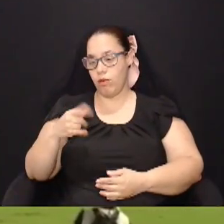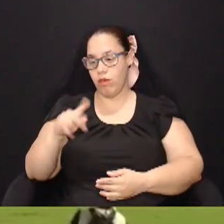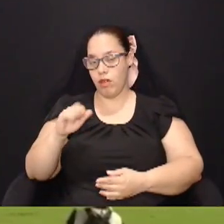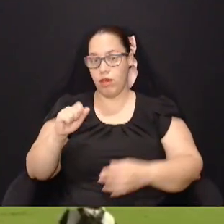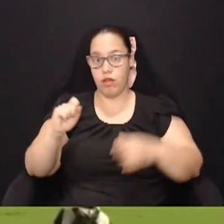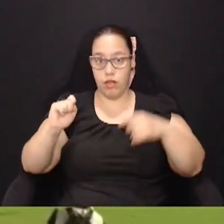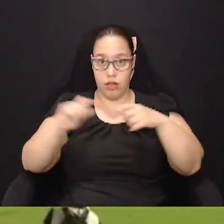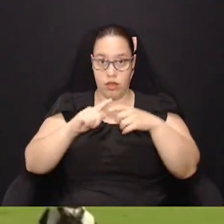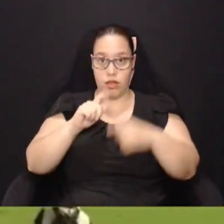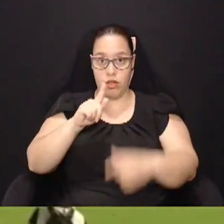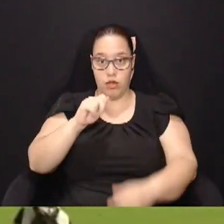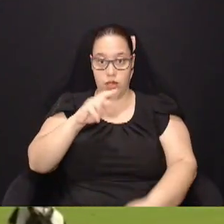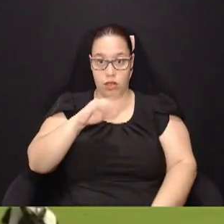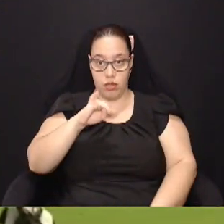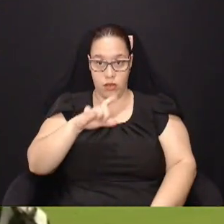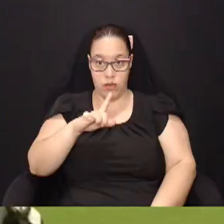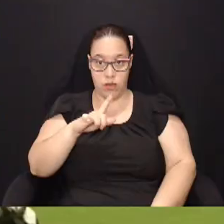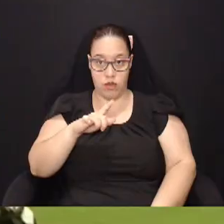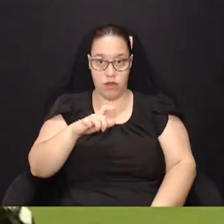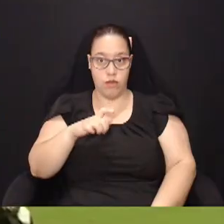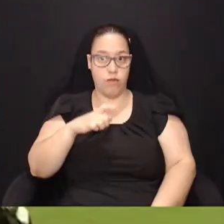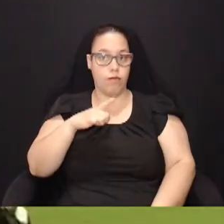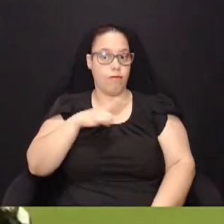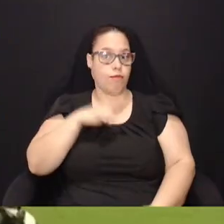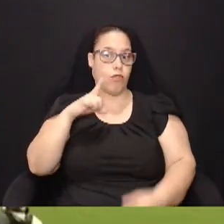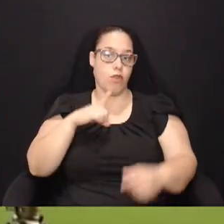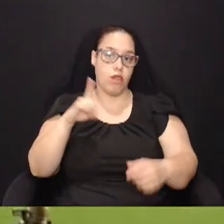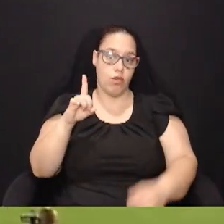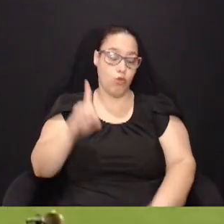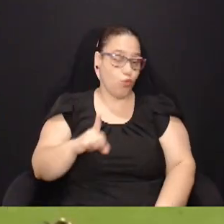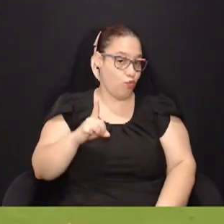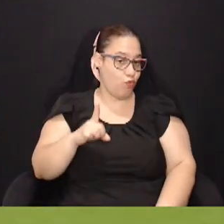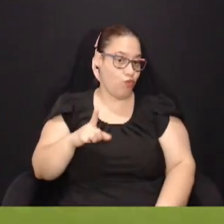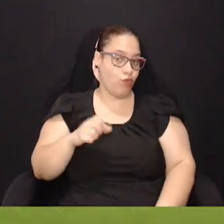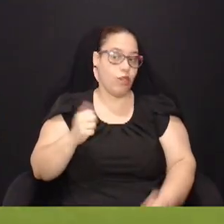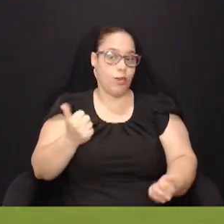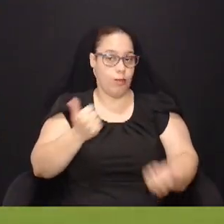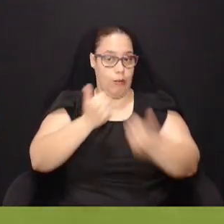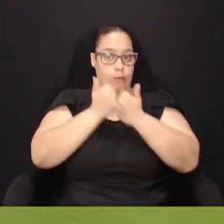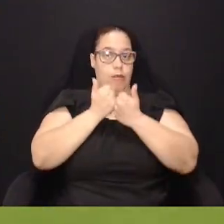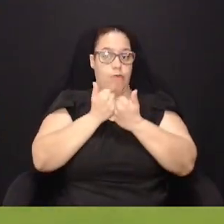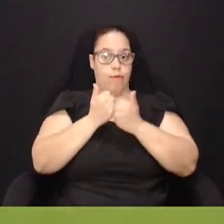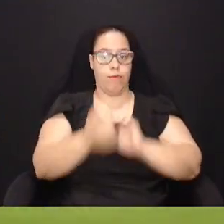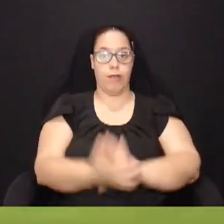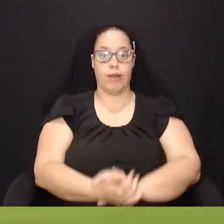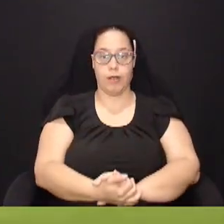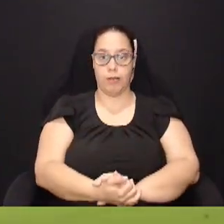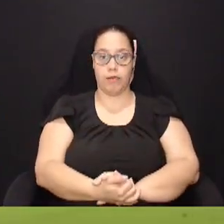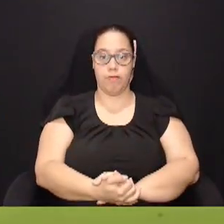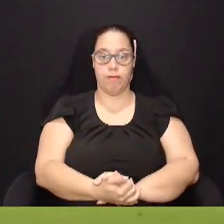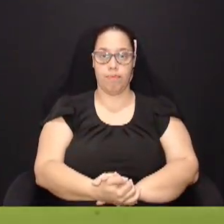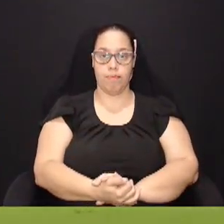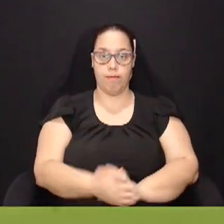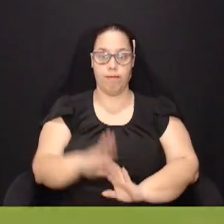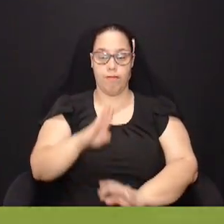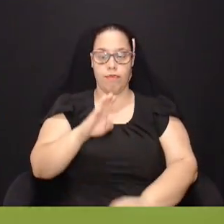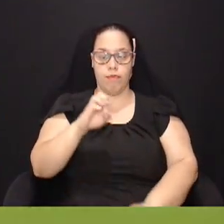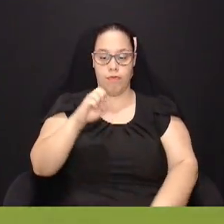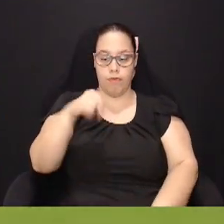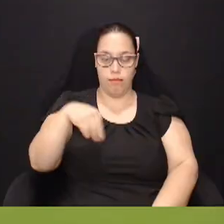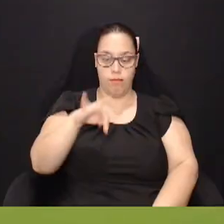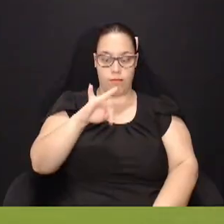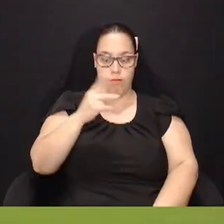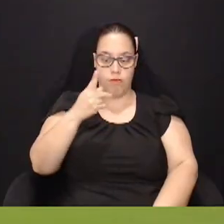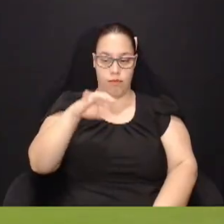Gabriel Brazão, no canto direito, fez a defesa. Dentinho tentou o chute cruzado e